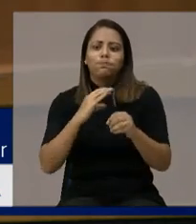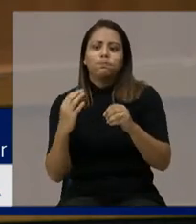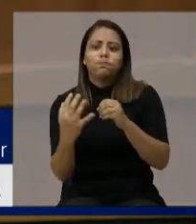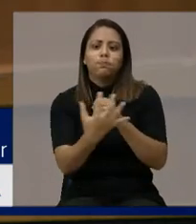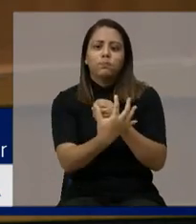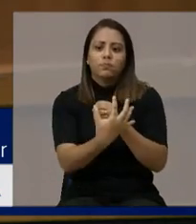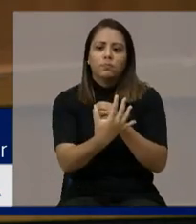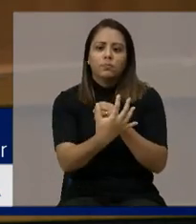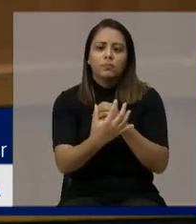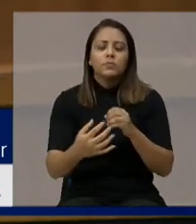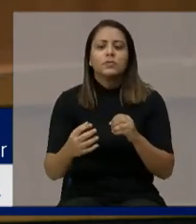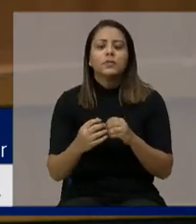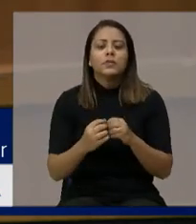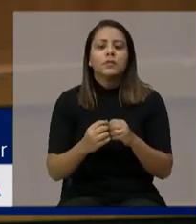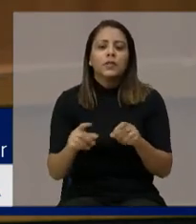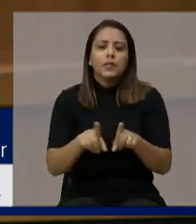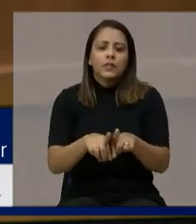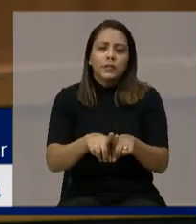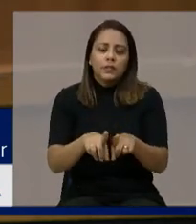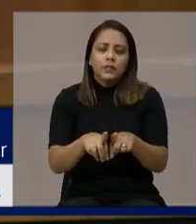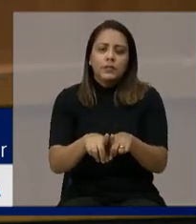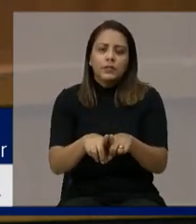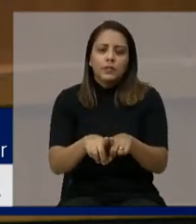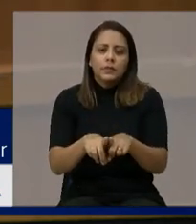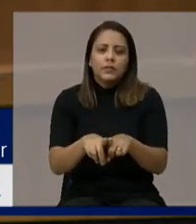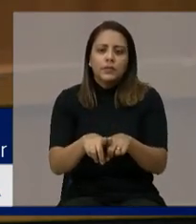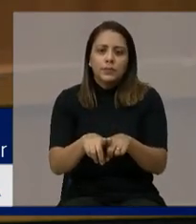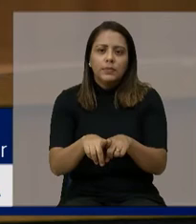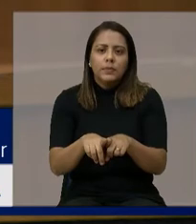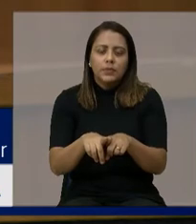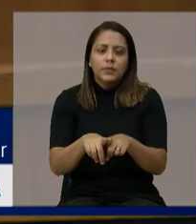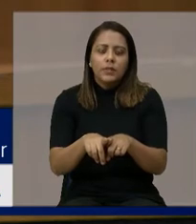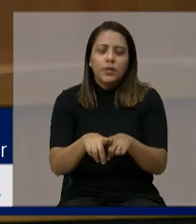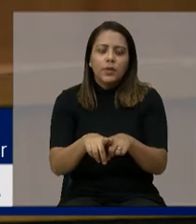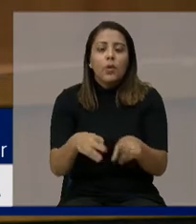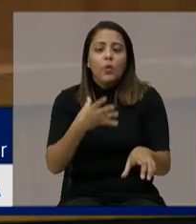também bastante atenção o primeiro senhor que foi